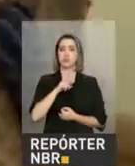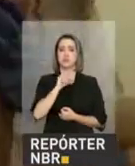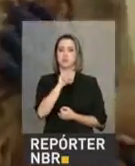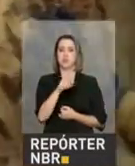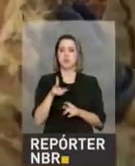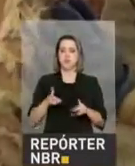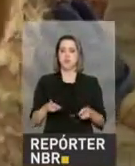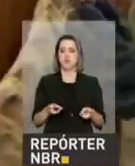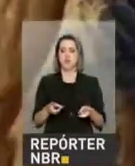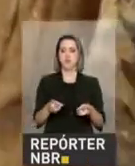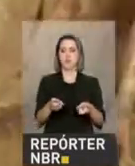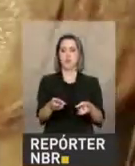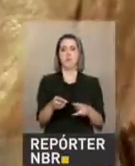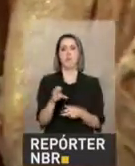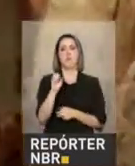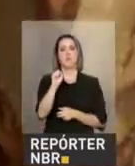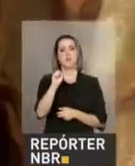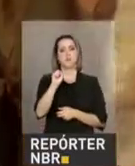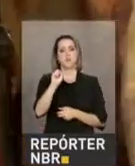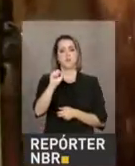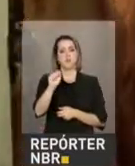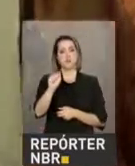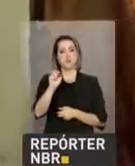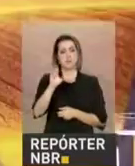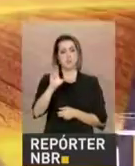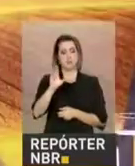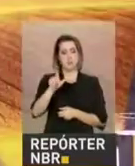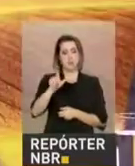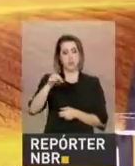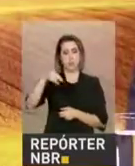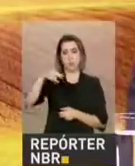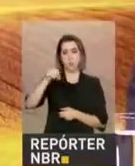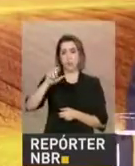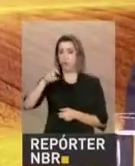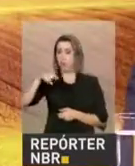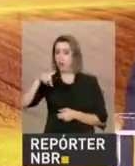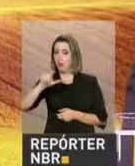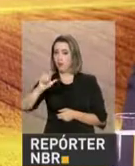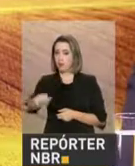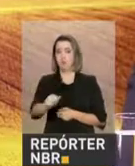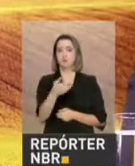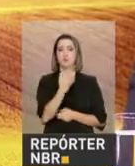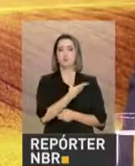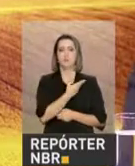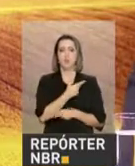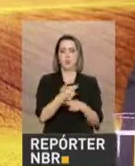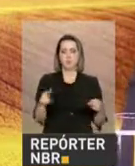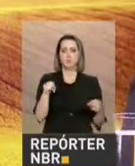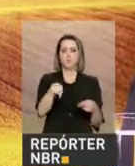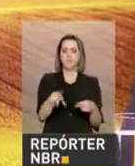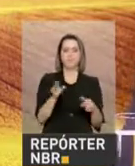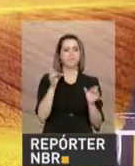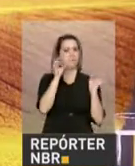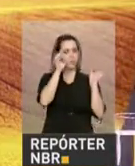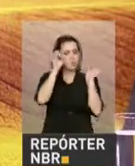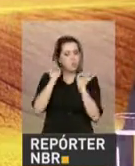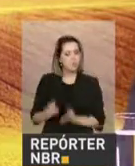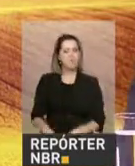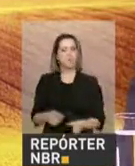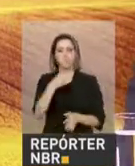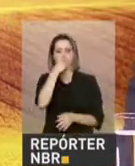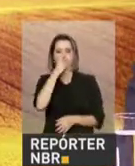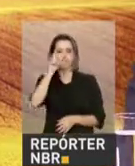de bactérias do tipo salmonela em hambúrgueres. Os produtos serão obrigatoriamente